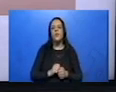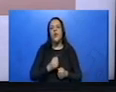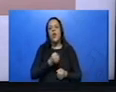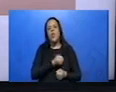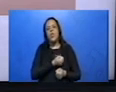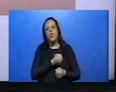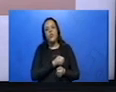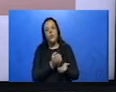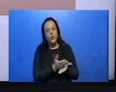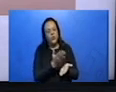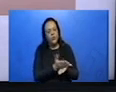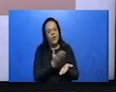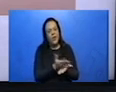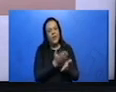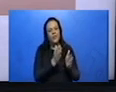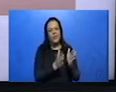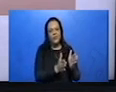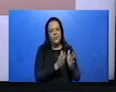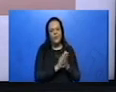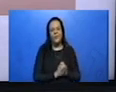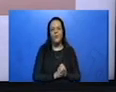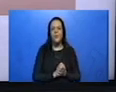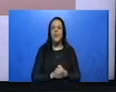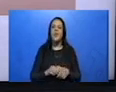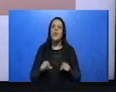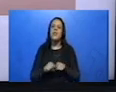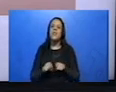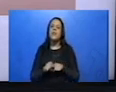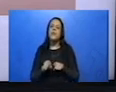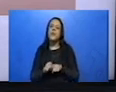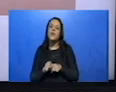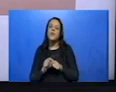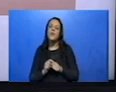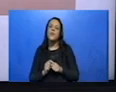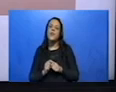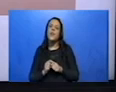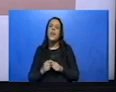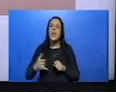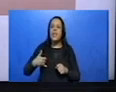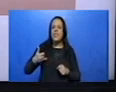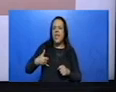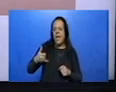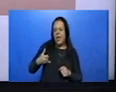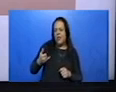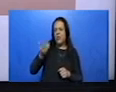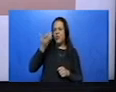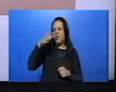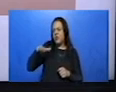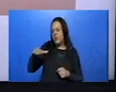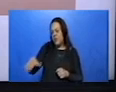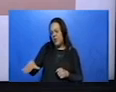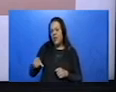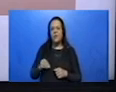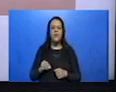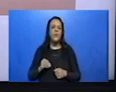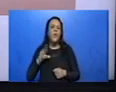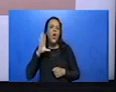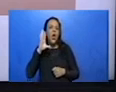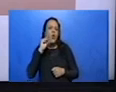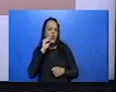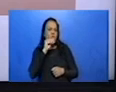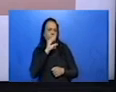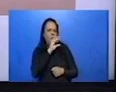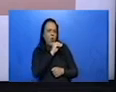a resenha de vocês. Se preferir, também coloca para qual faixa etária. É para criança? É para adolescente? É para adulto? Né? Se